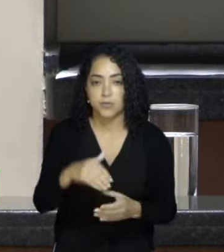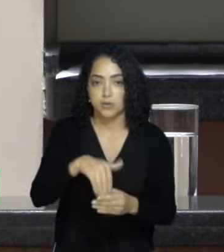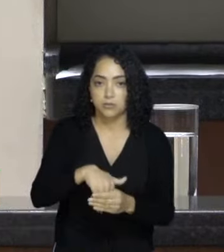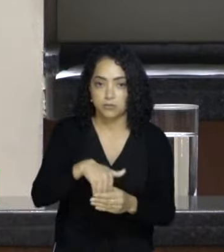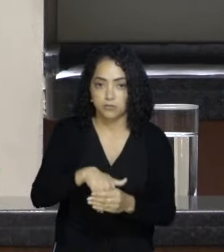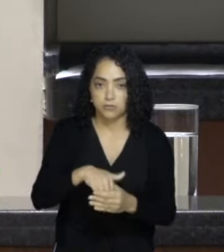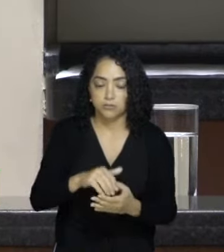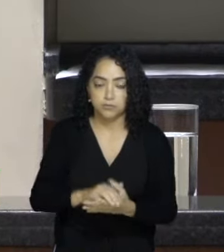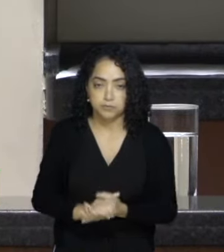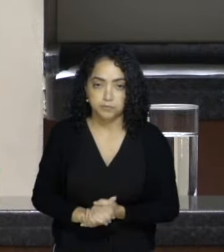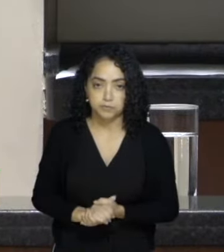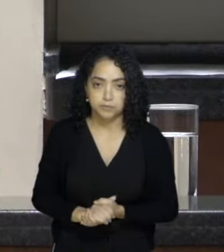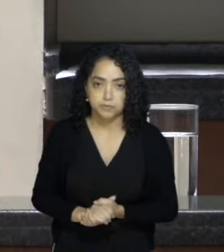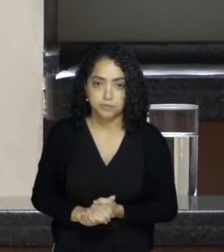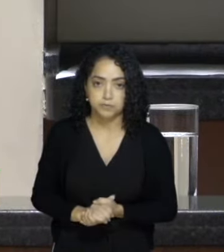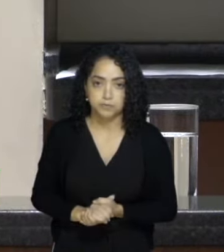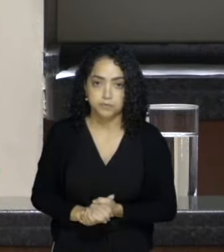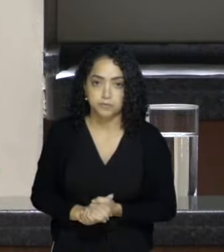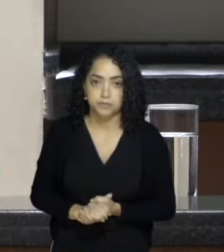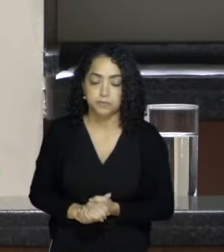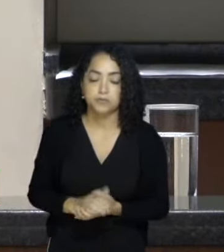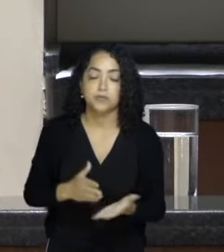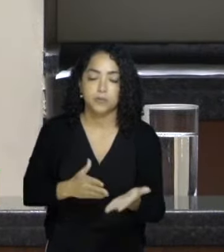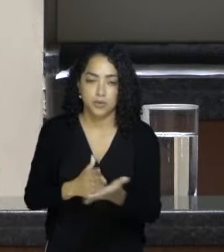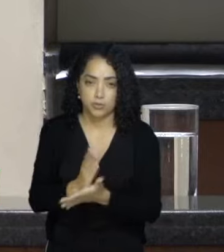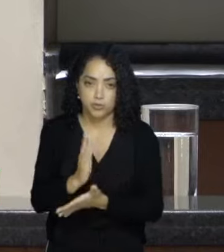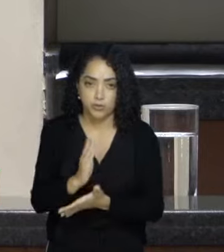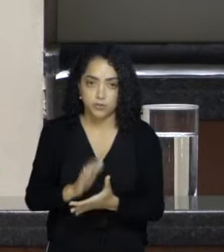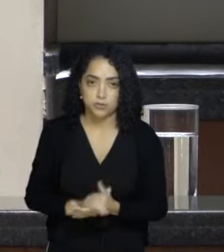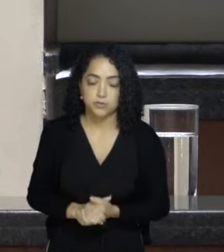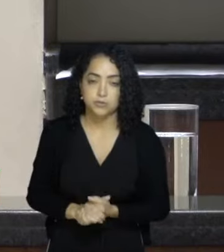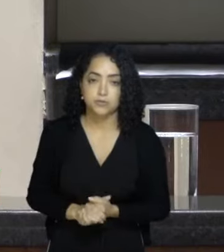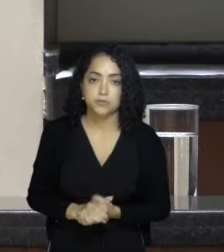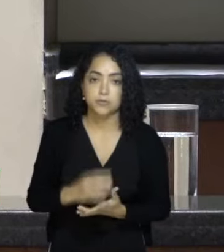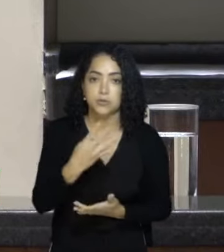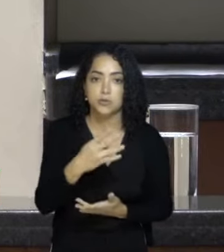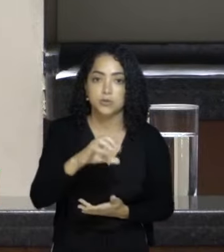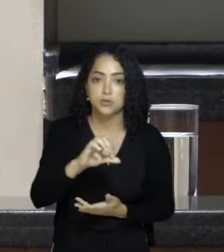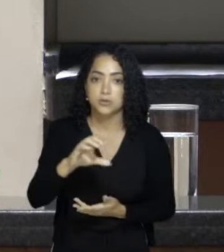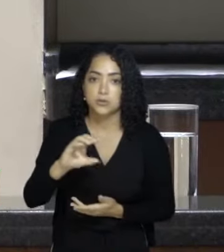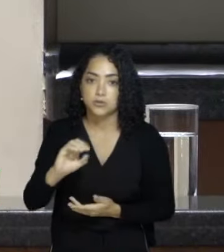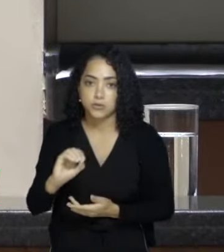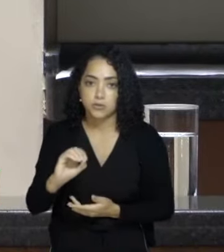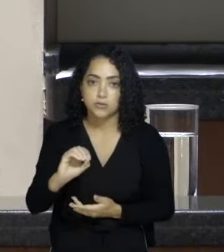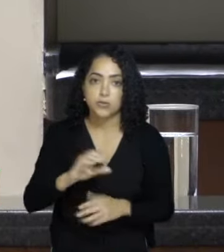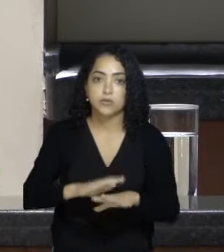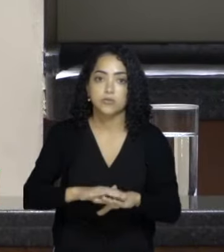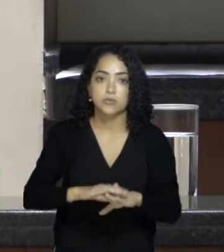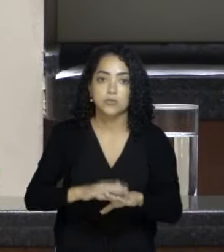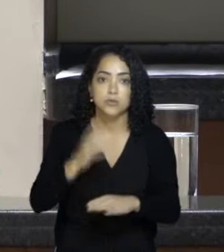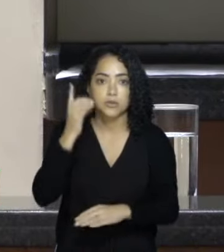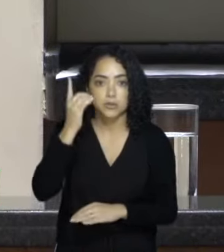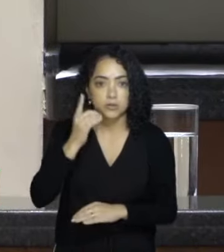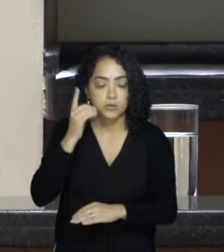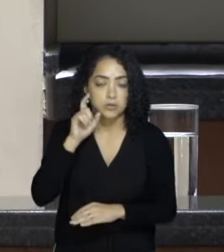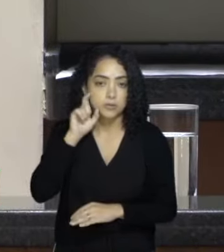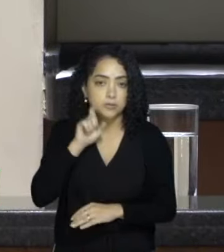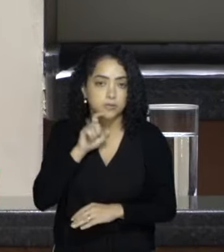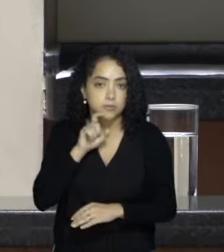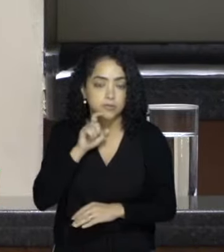aprovam, permaneçam como se encontram. Aprovado por unanimidade. Moção 490-2023, autoria do deputado Maurício Peixe,